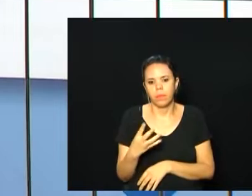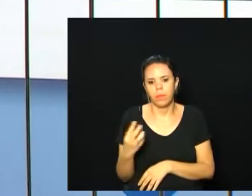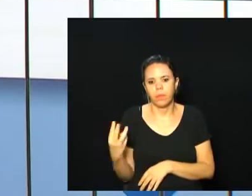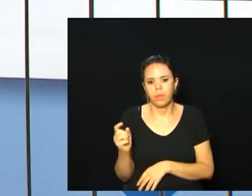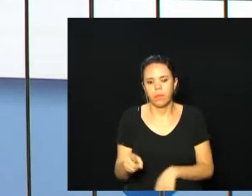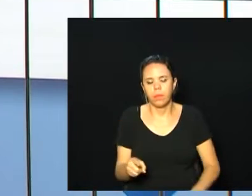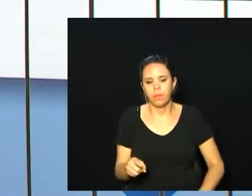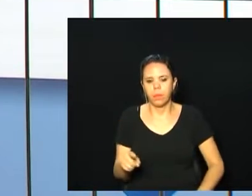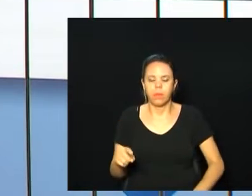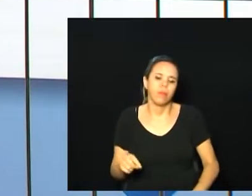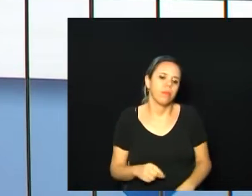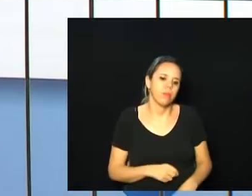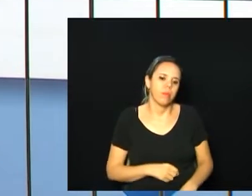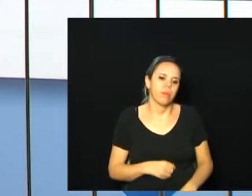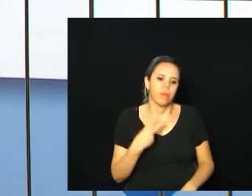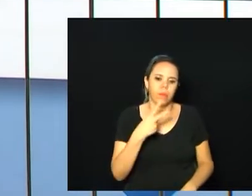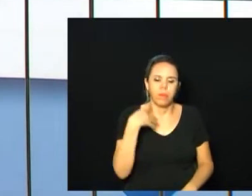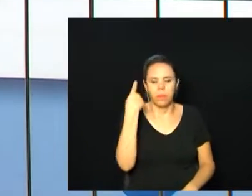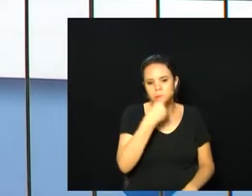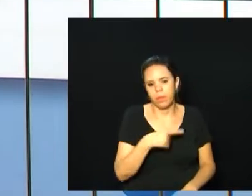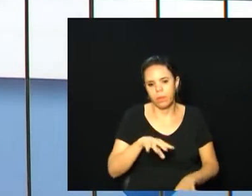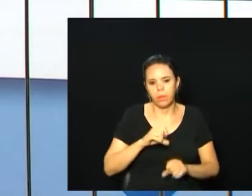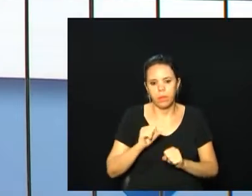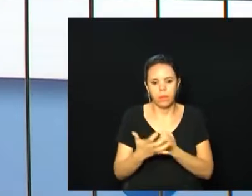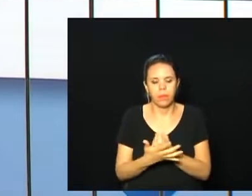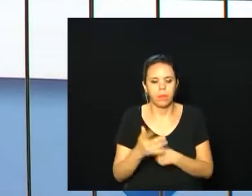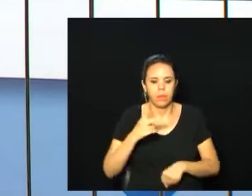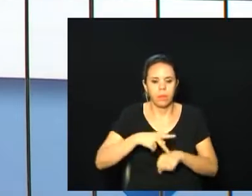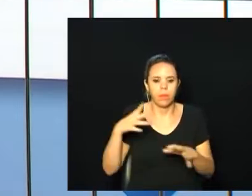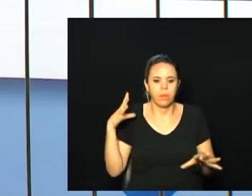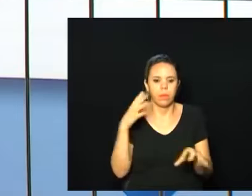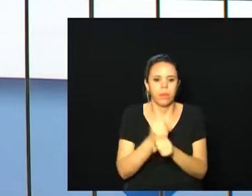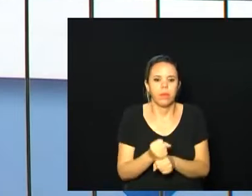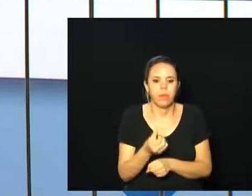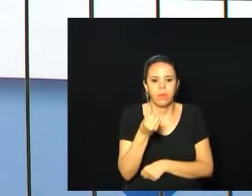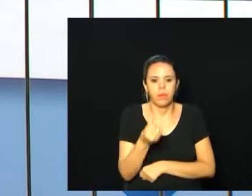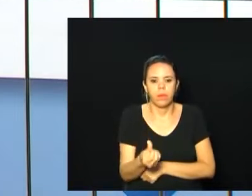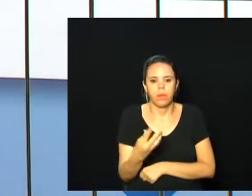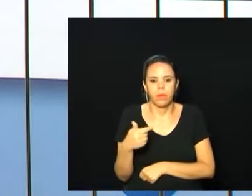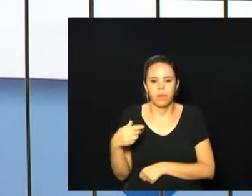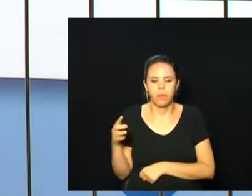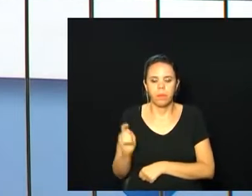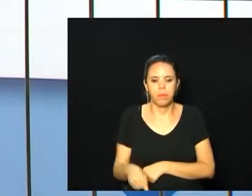3.843 novos casos nas últimas 24 horas. O país soma